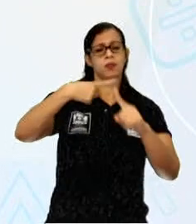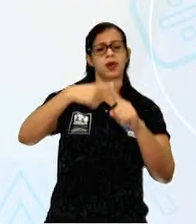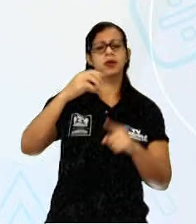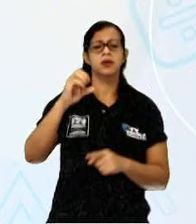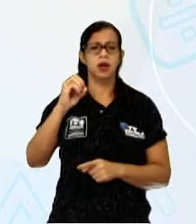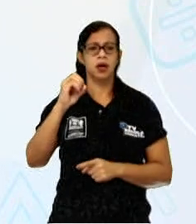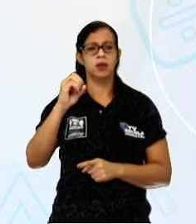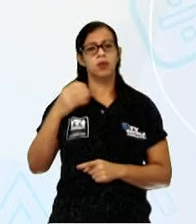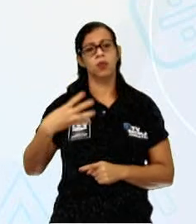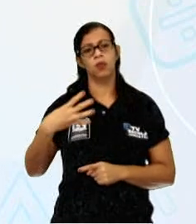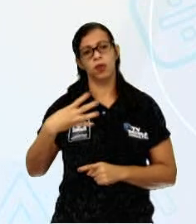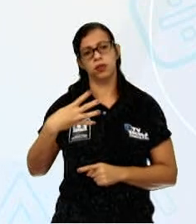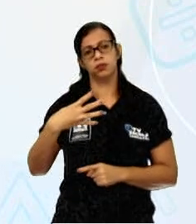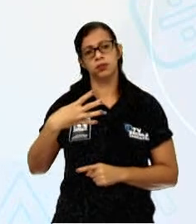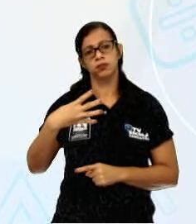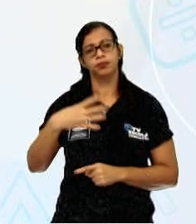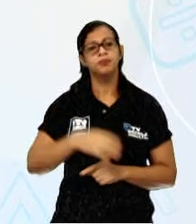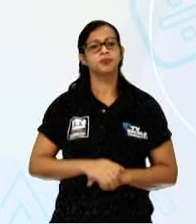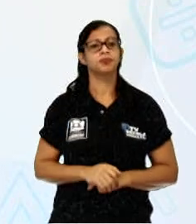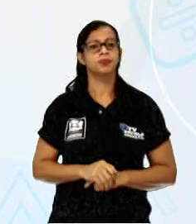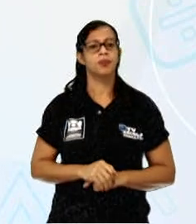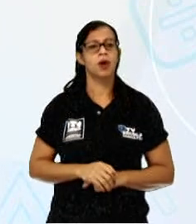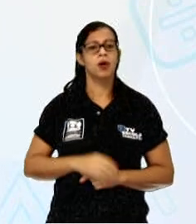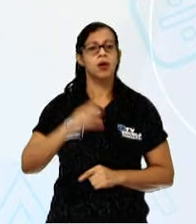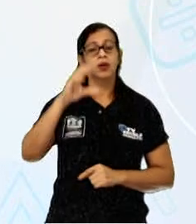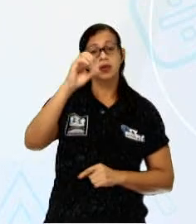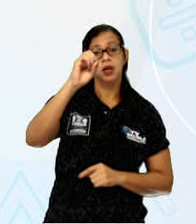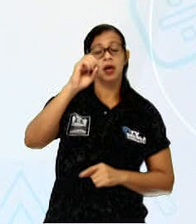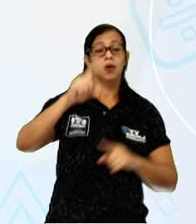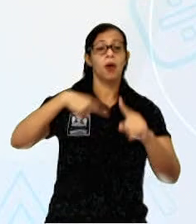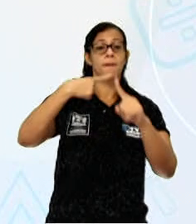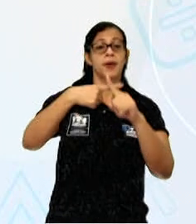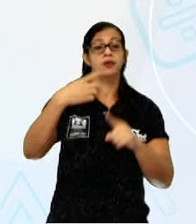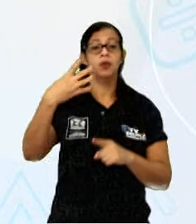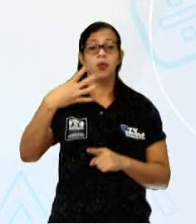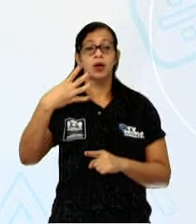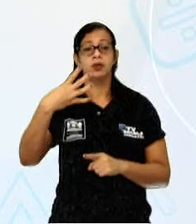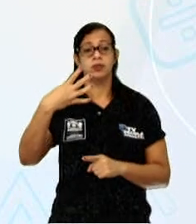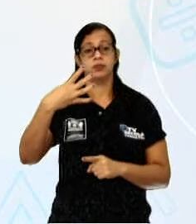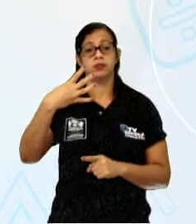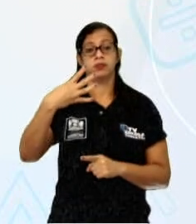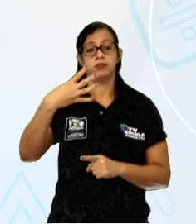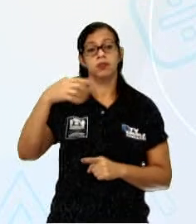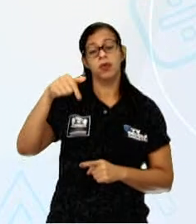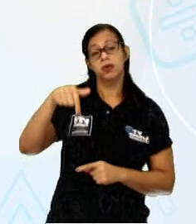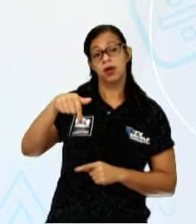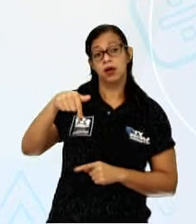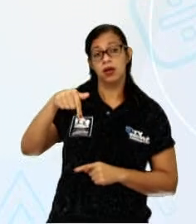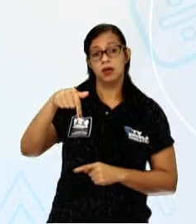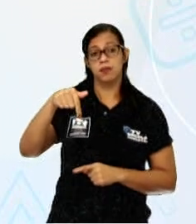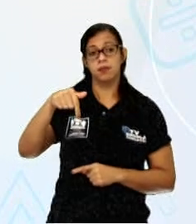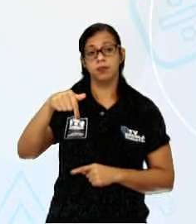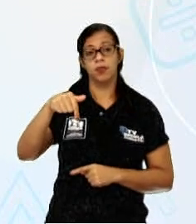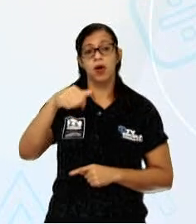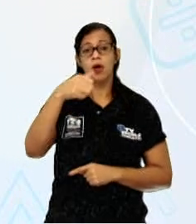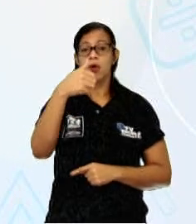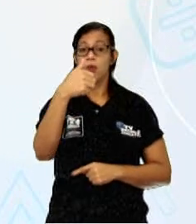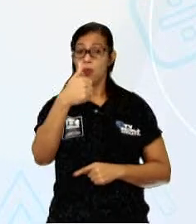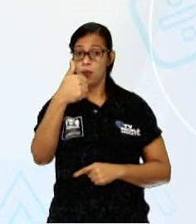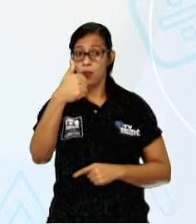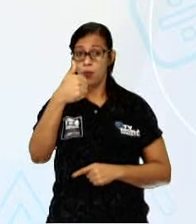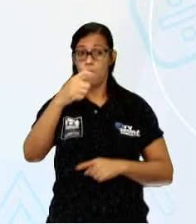mais 590 mais 444 mais 371